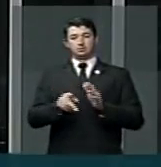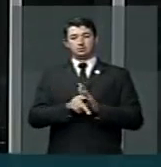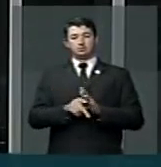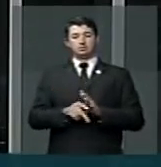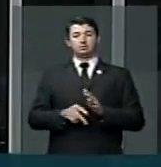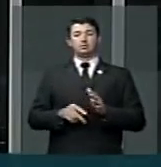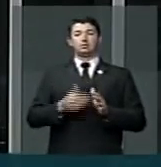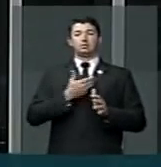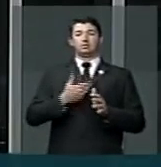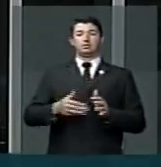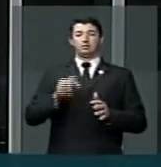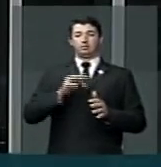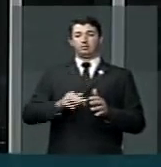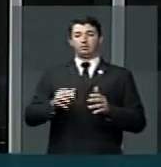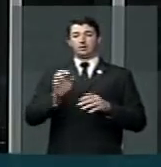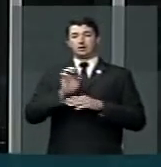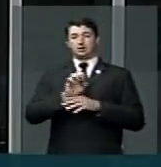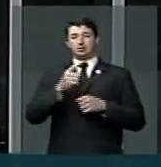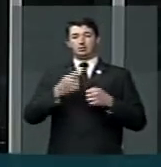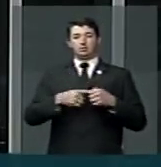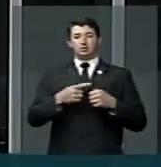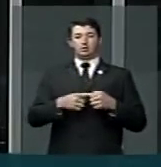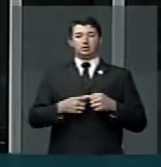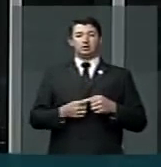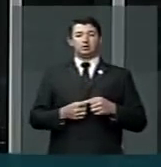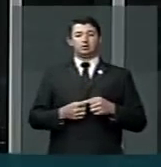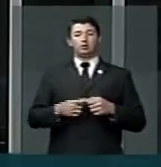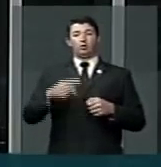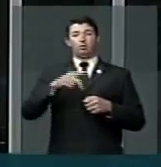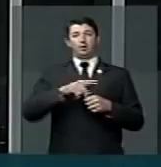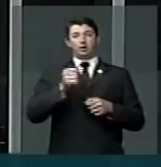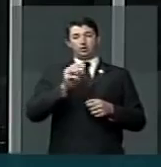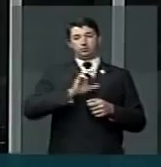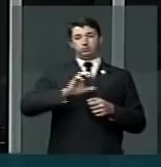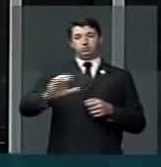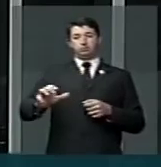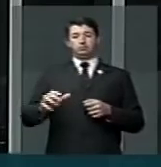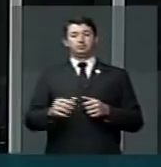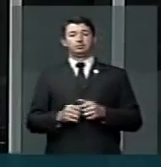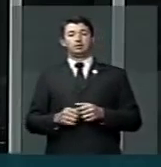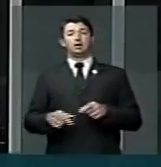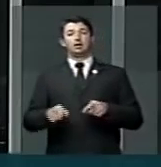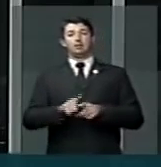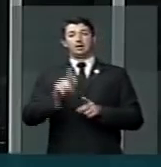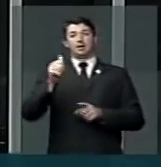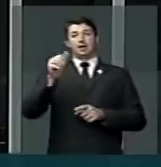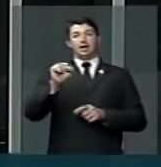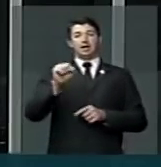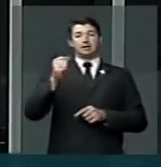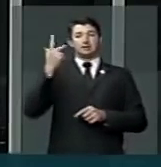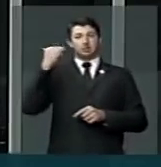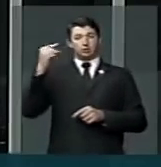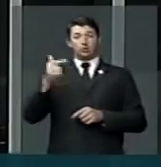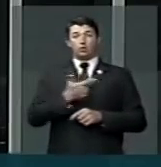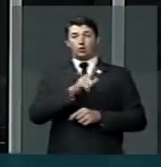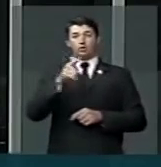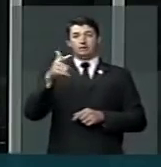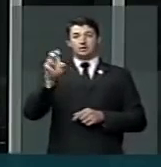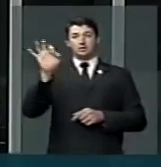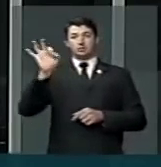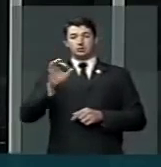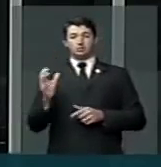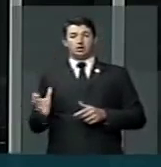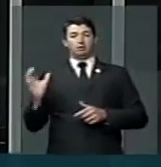pela União, estados, municípios, com os royalties do petróleo e do gás natural. E os outros 25%